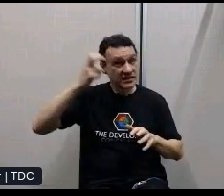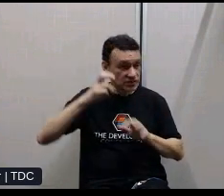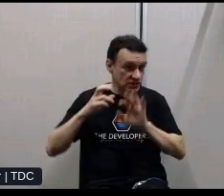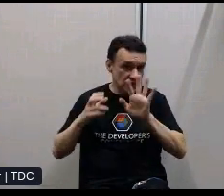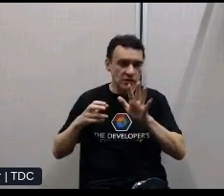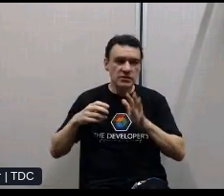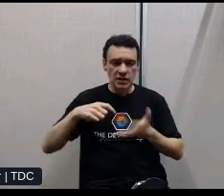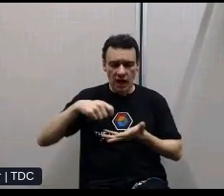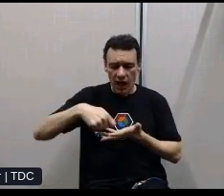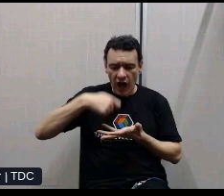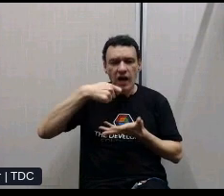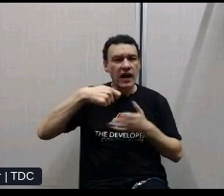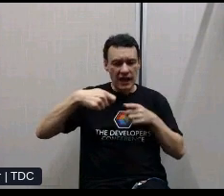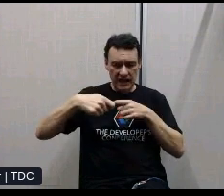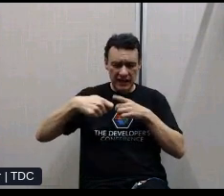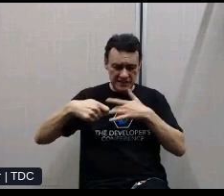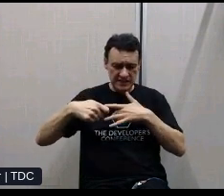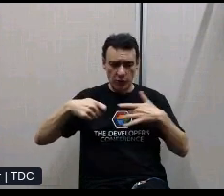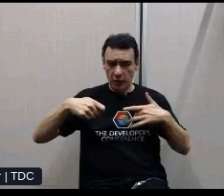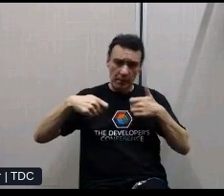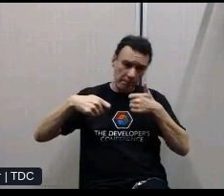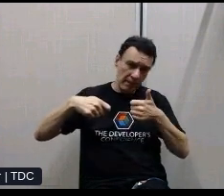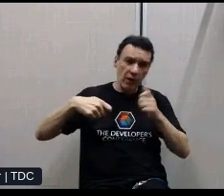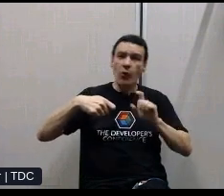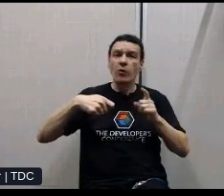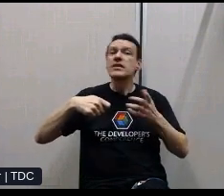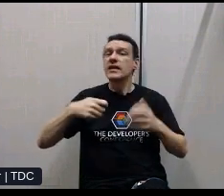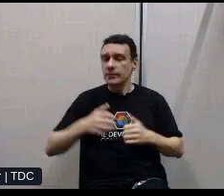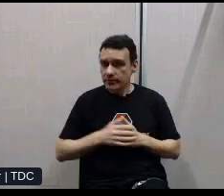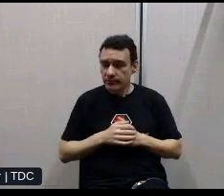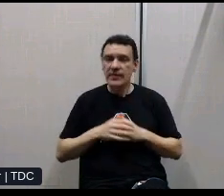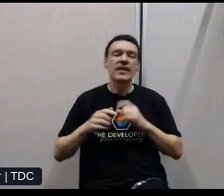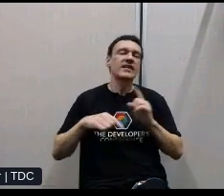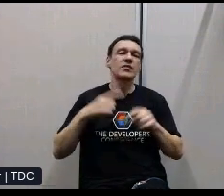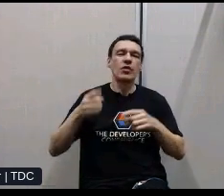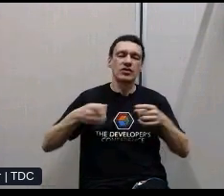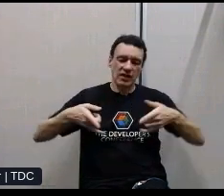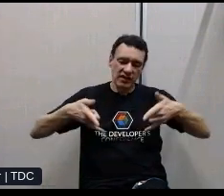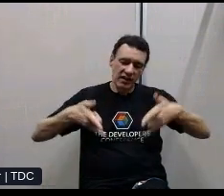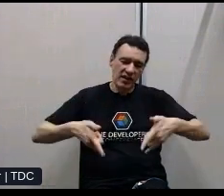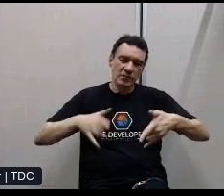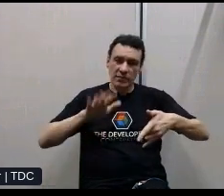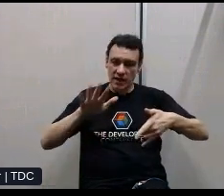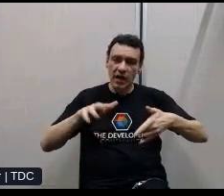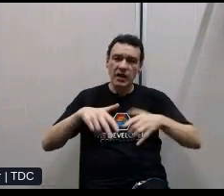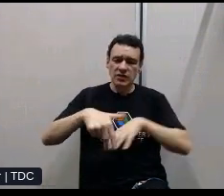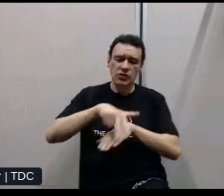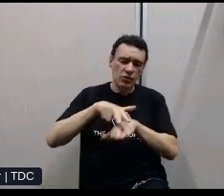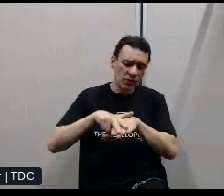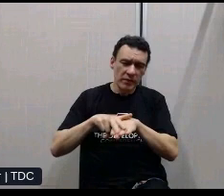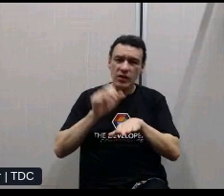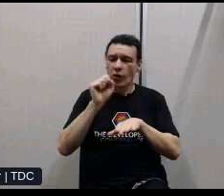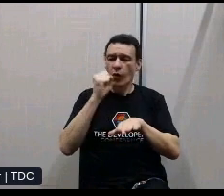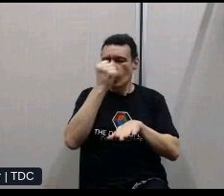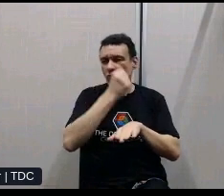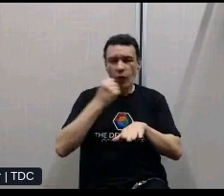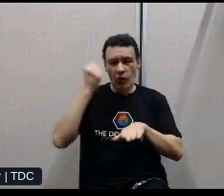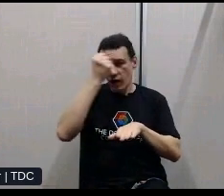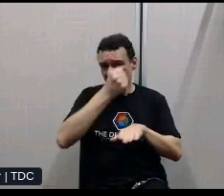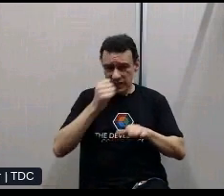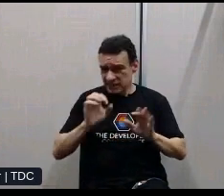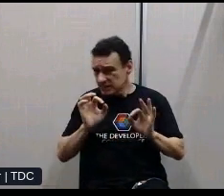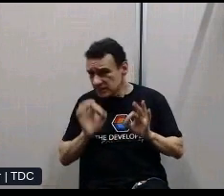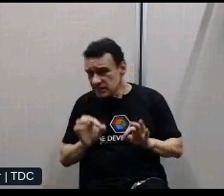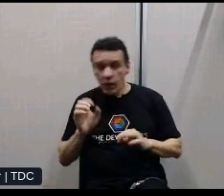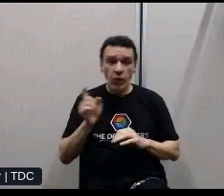alimentos saudáveis. Depois tem na cama, se ele está tendo um mínimo de 8 horas de sono adequada, e assim